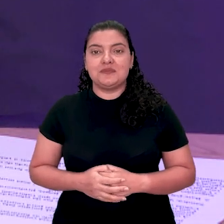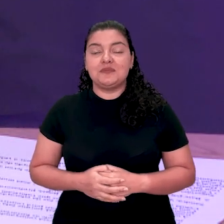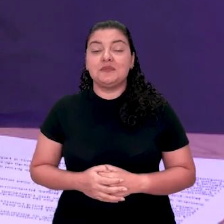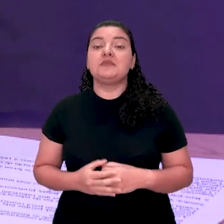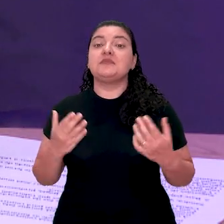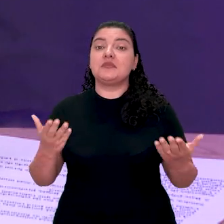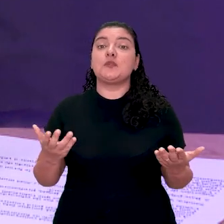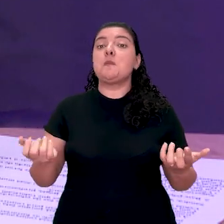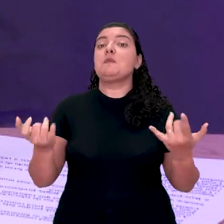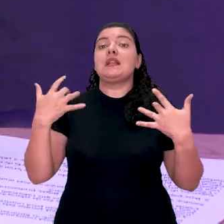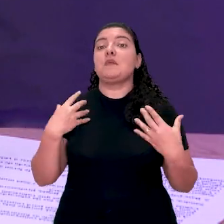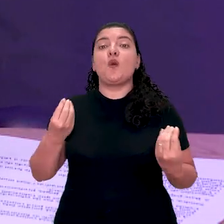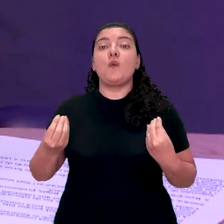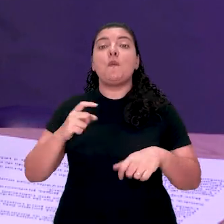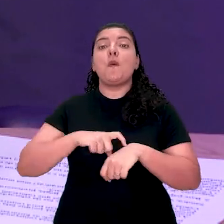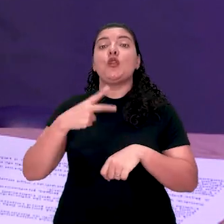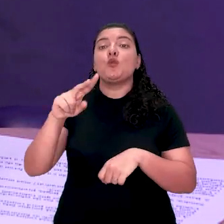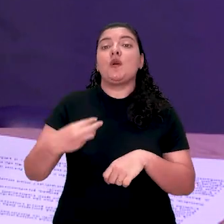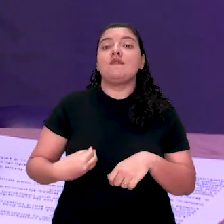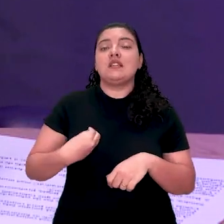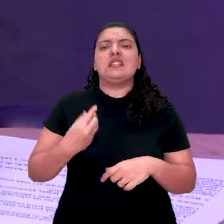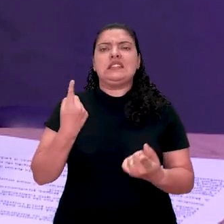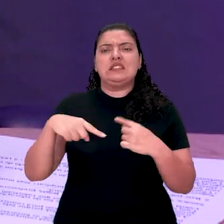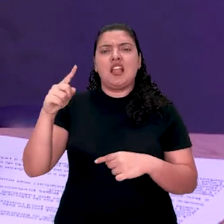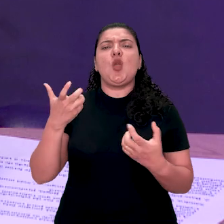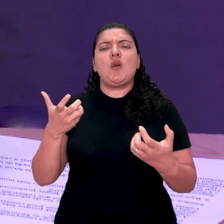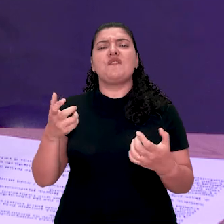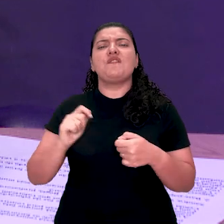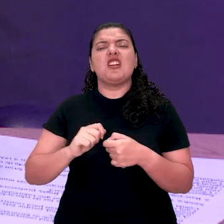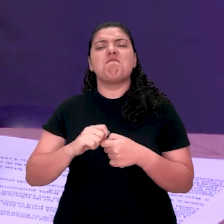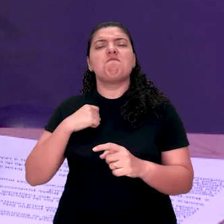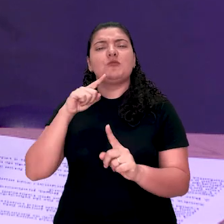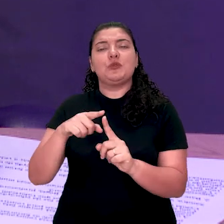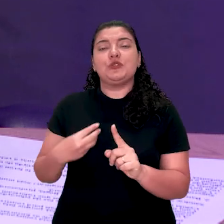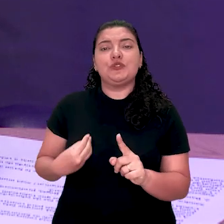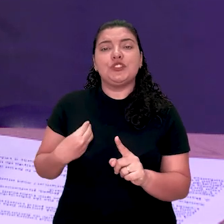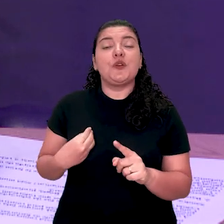Me diz aí o momento que tu deu a virada de chave, que tu disse assim, é isso que eu tenho que fazer, essa é a minha missão.